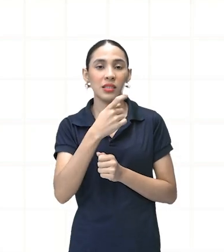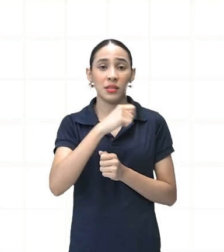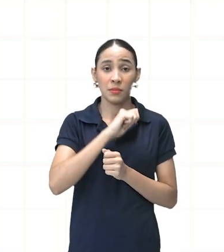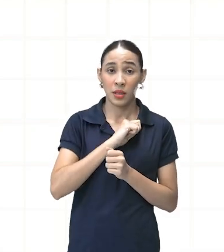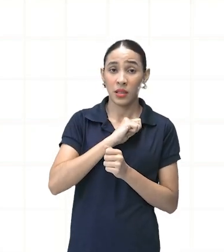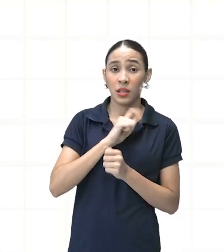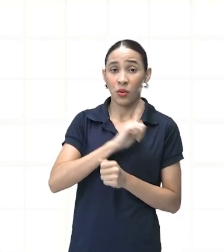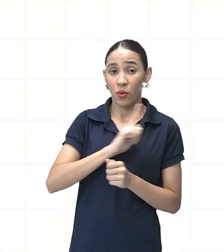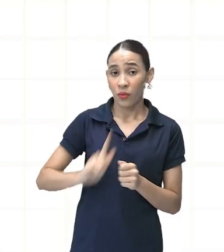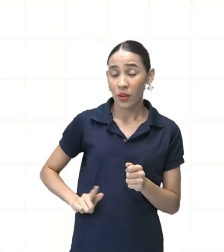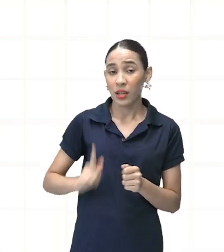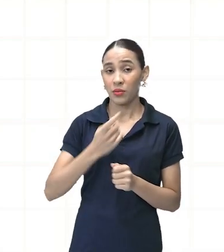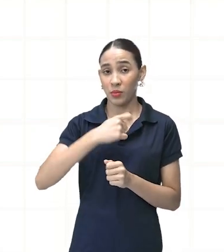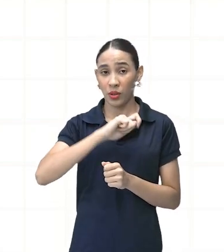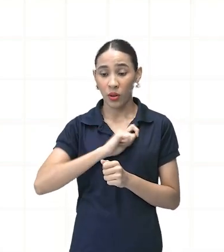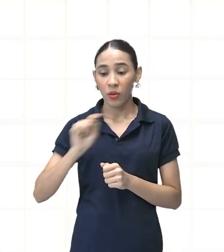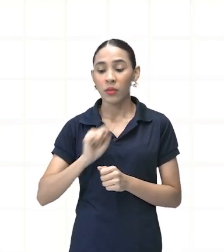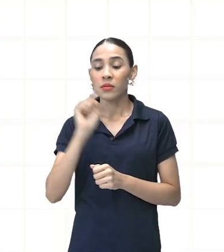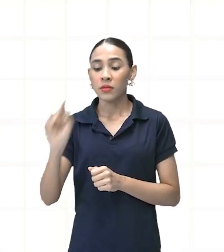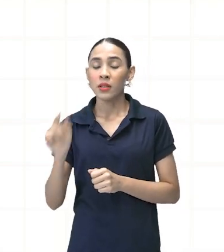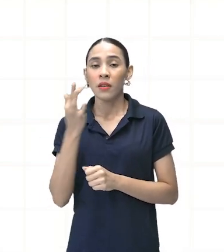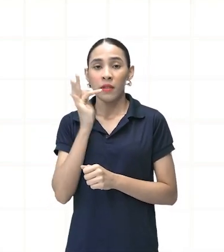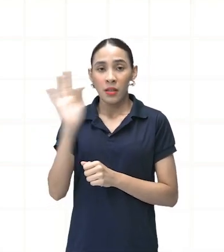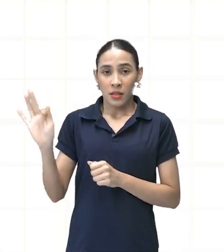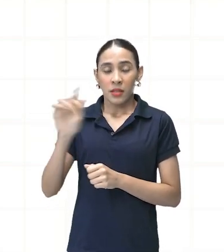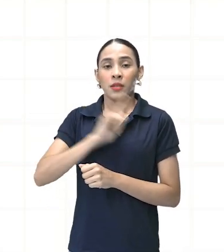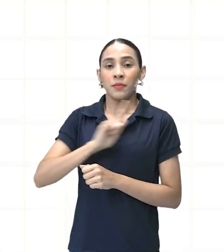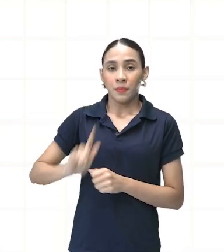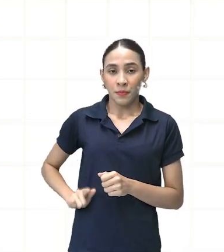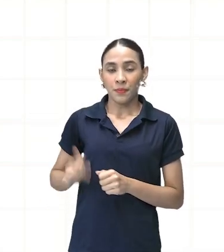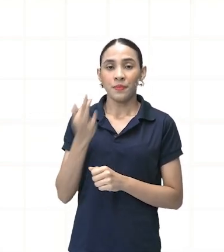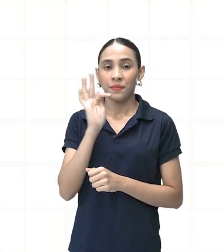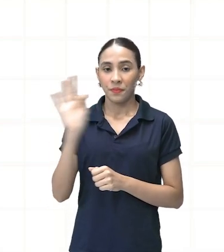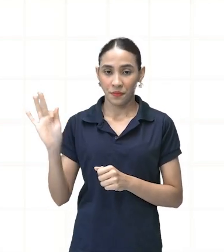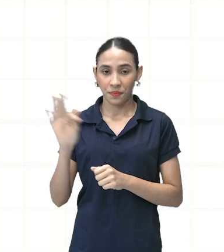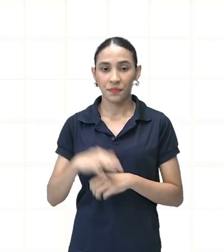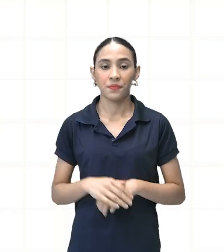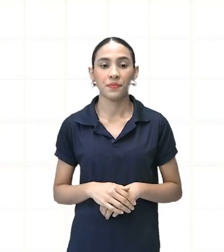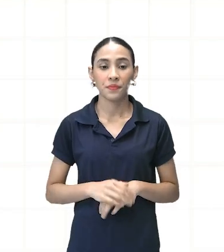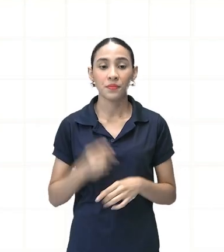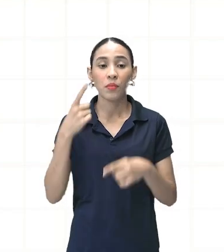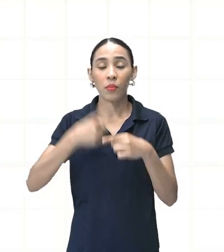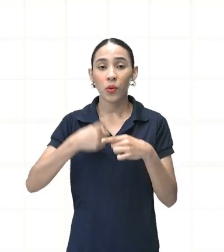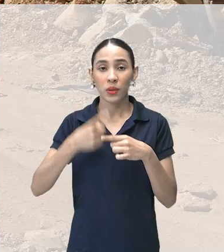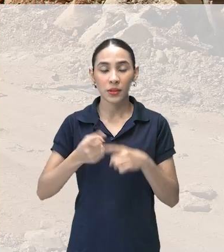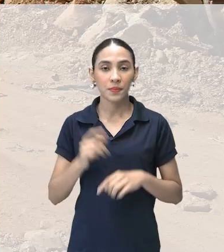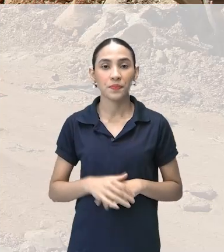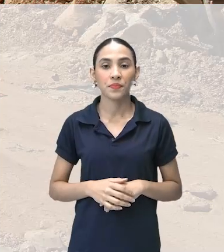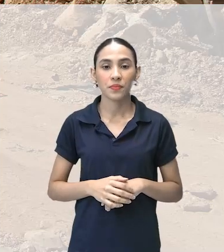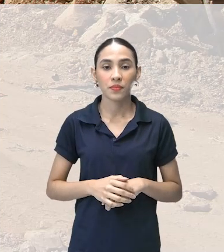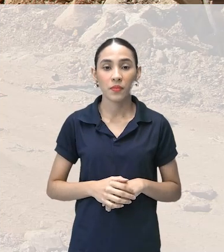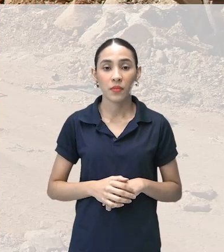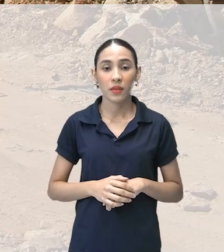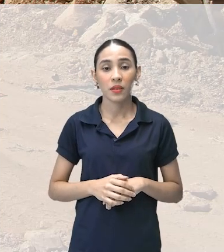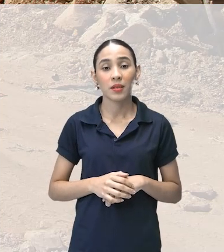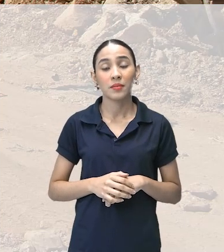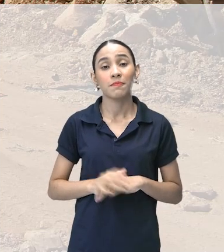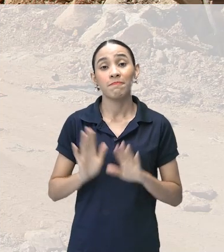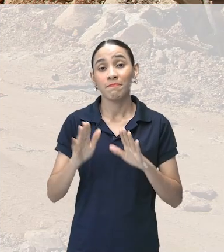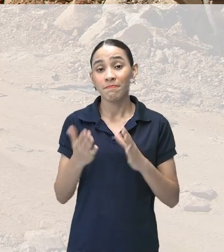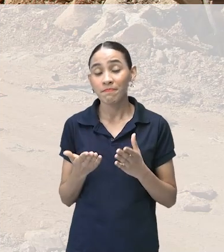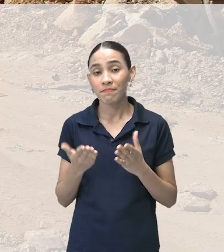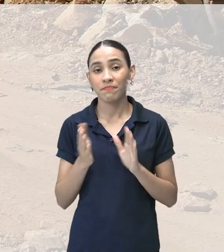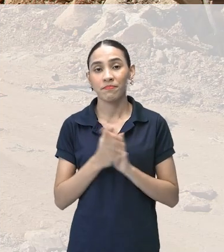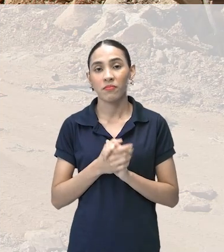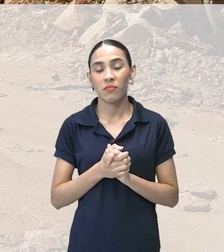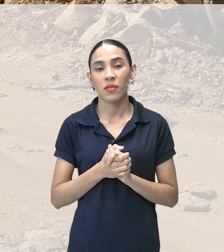Espanha com o governo espanhol, quanto da parte francesa com o governo francês. Por quê? Para eles,